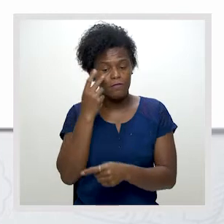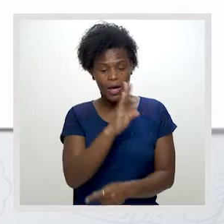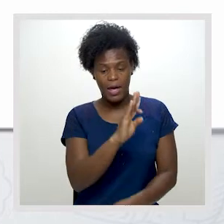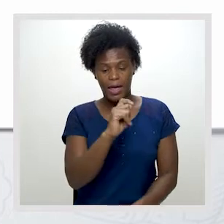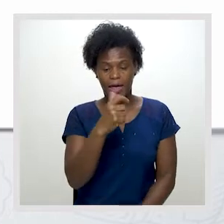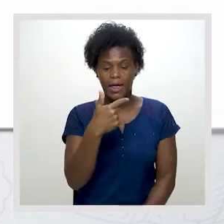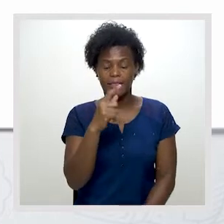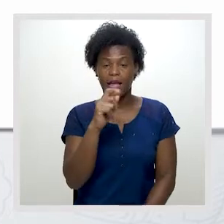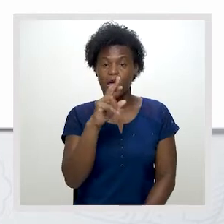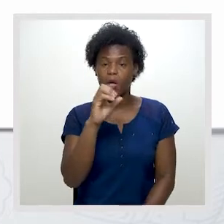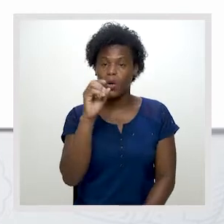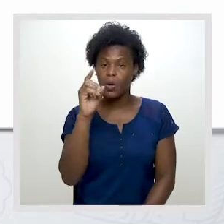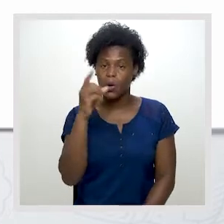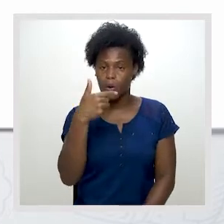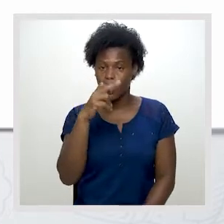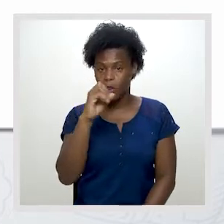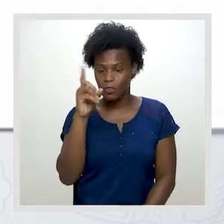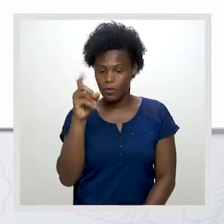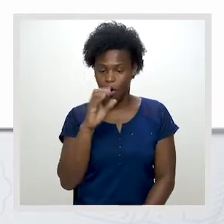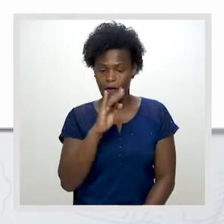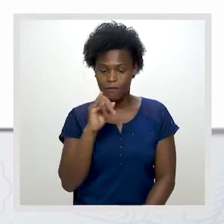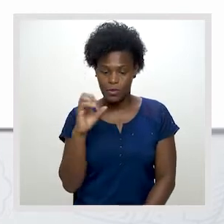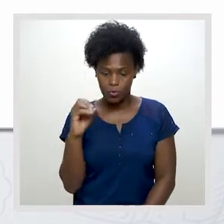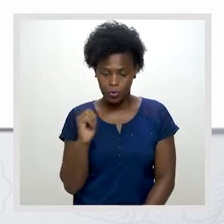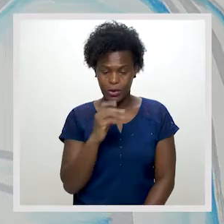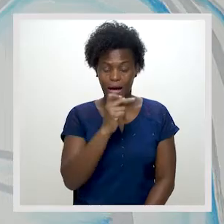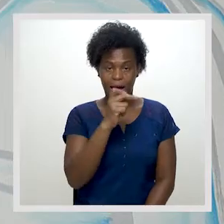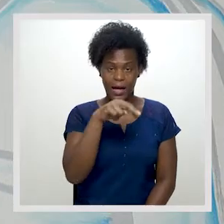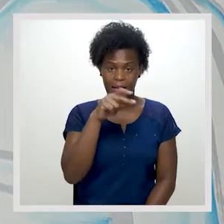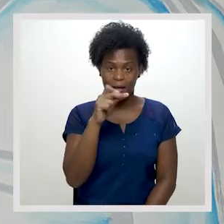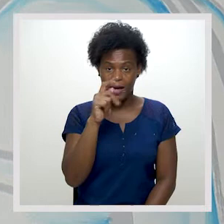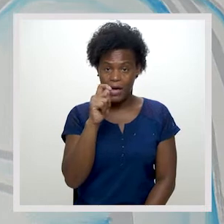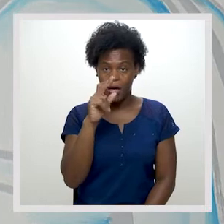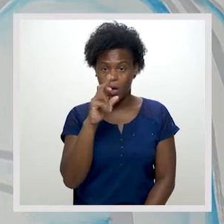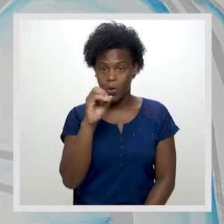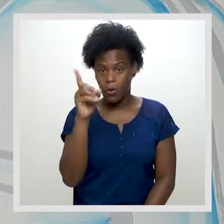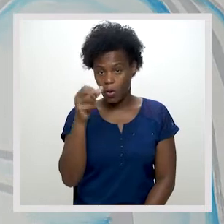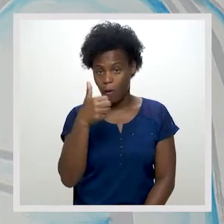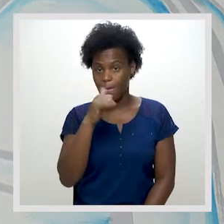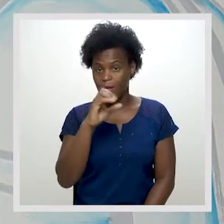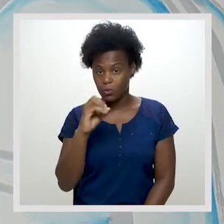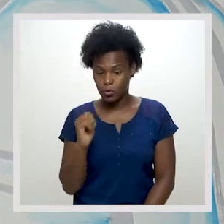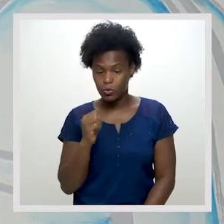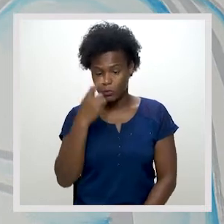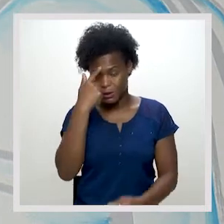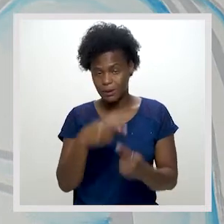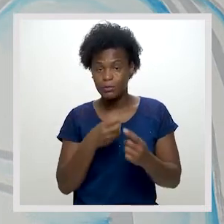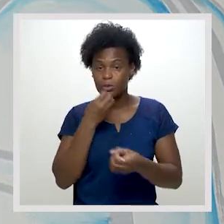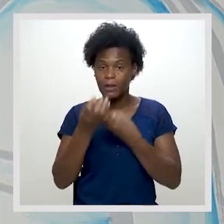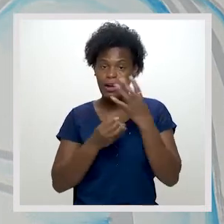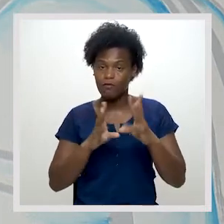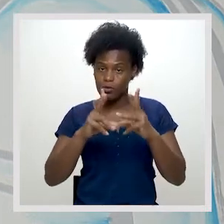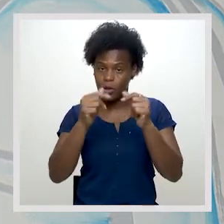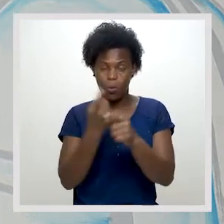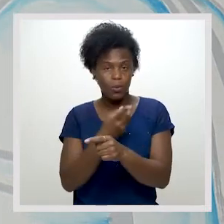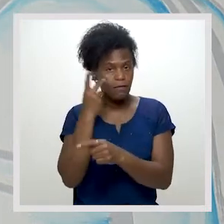heterotróficos, anaeróbios. Estes objetivos, explicar a evolução dos seres vivos